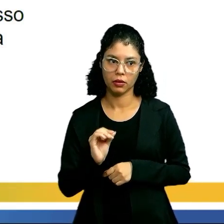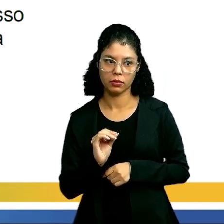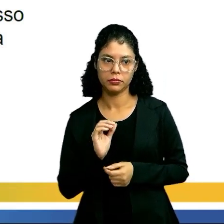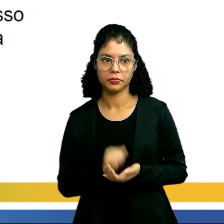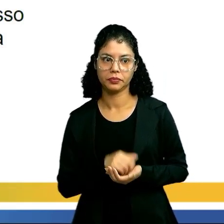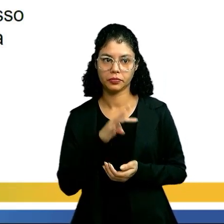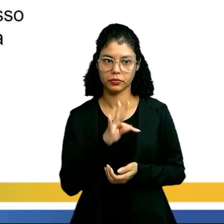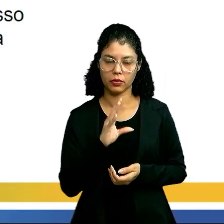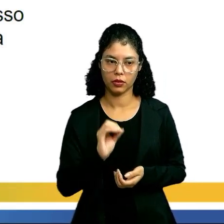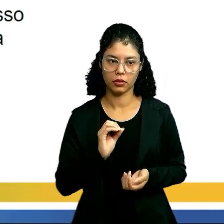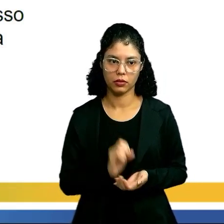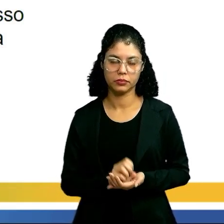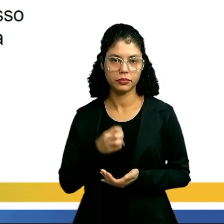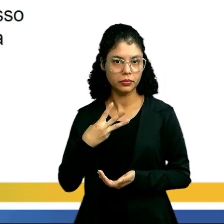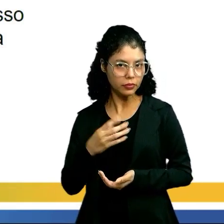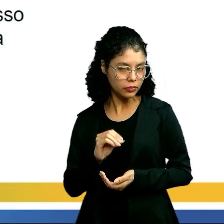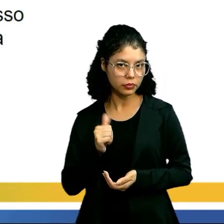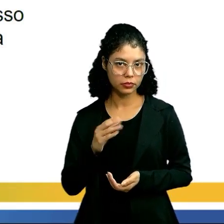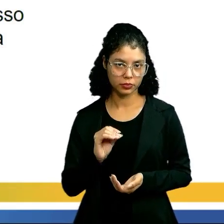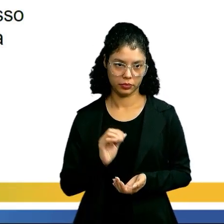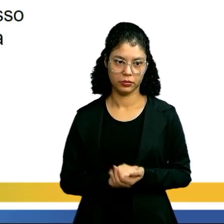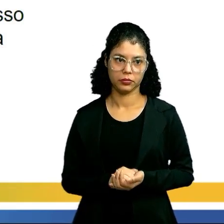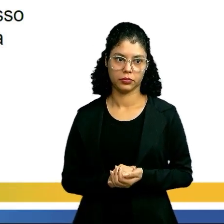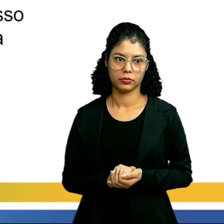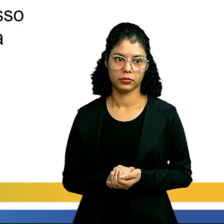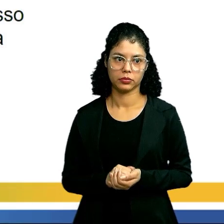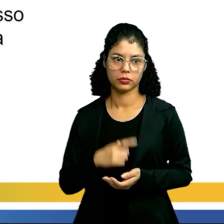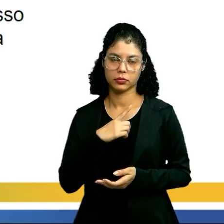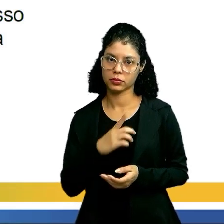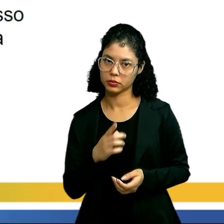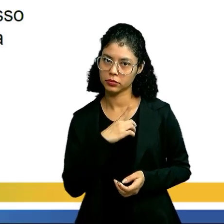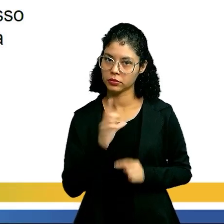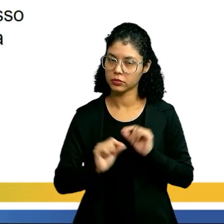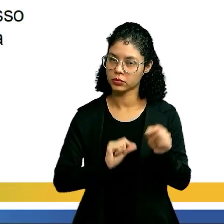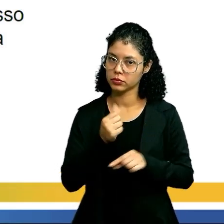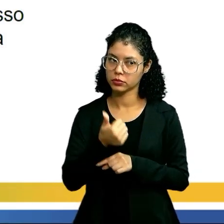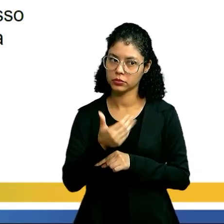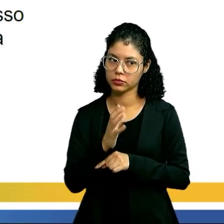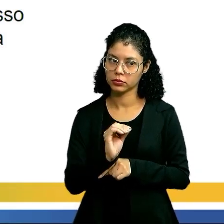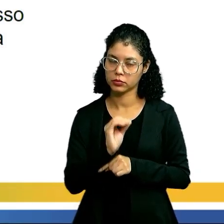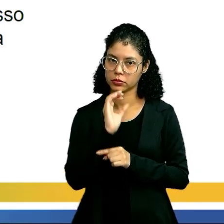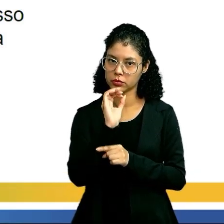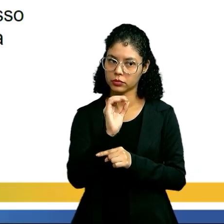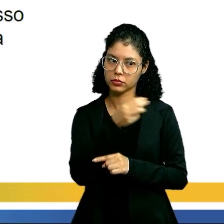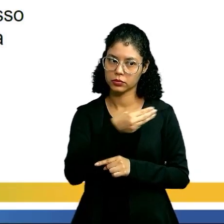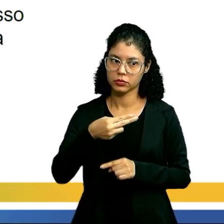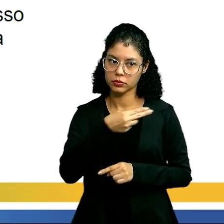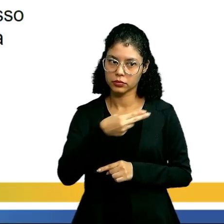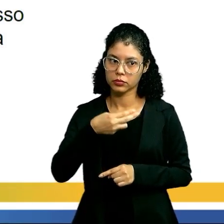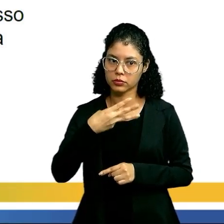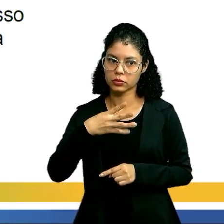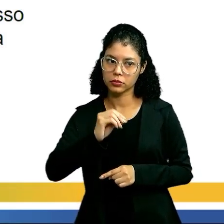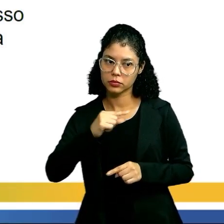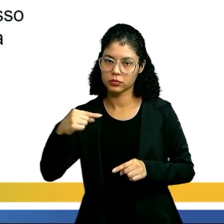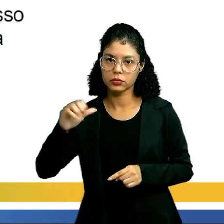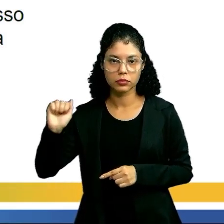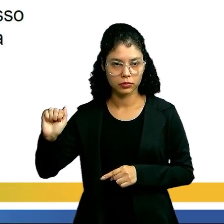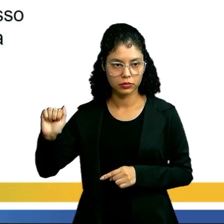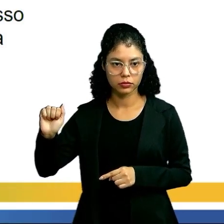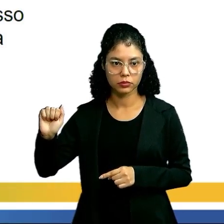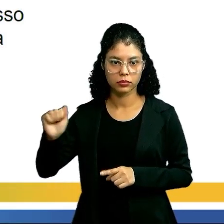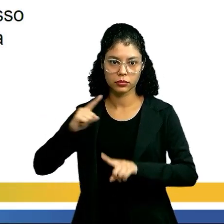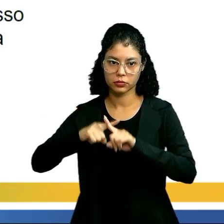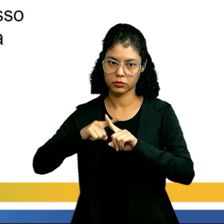Então, t de zero é igual a 10. Então, eu vou pegar aqui, ó, 10 graus é igual a 30 menos